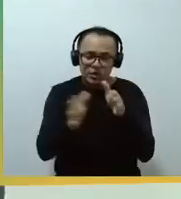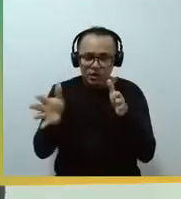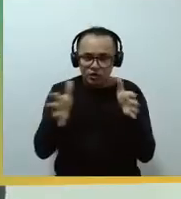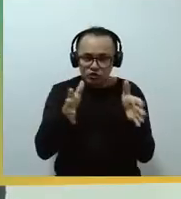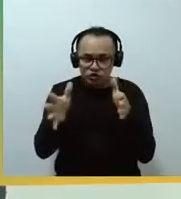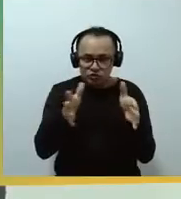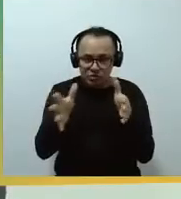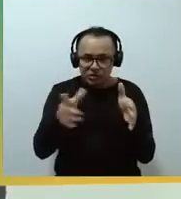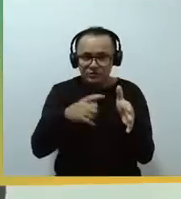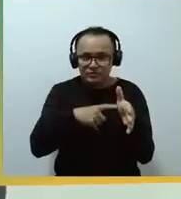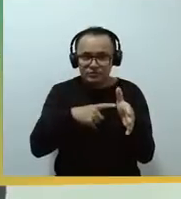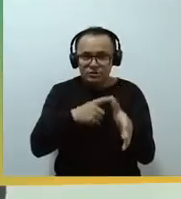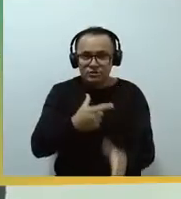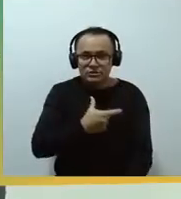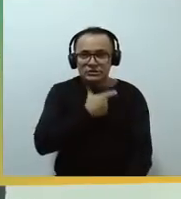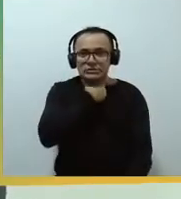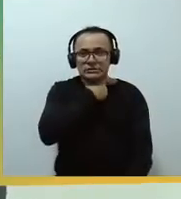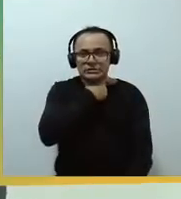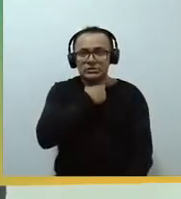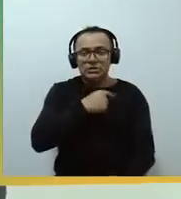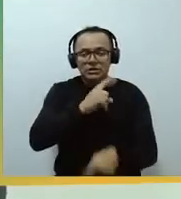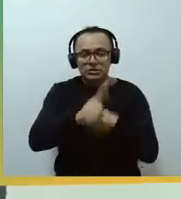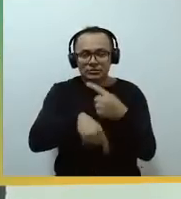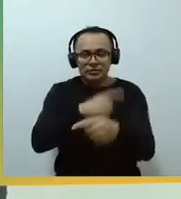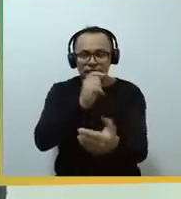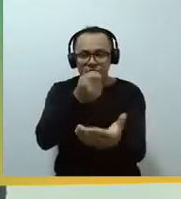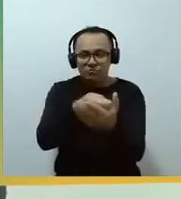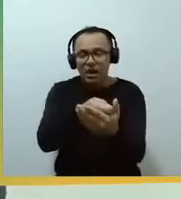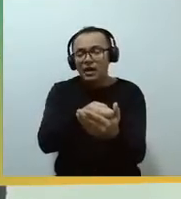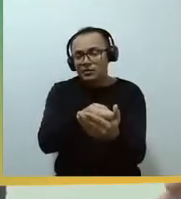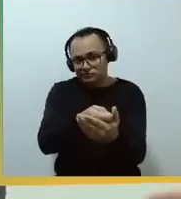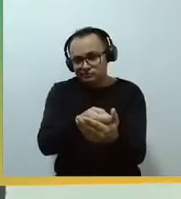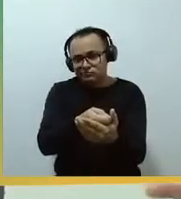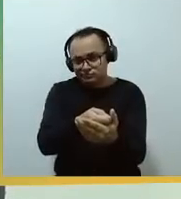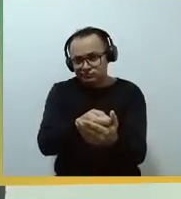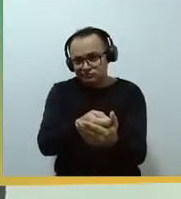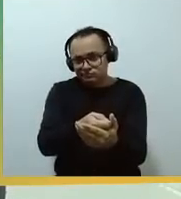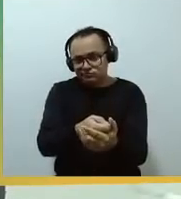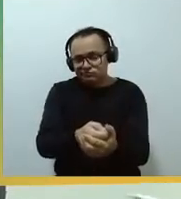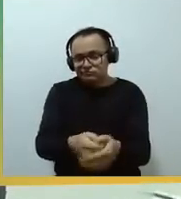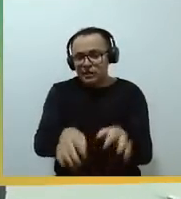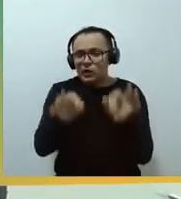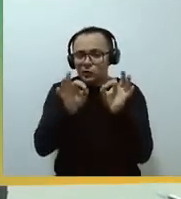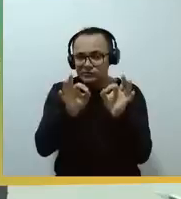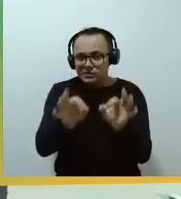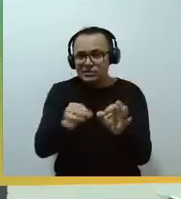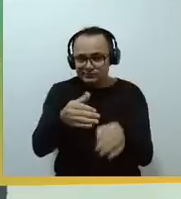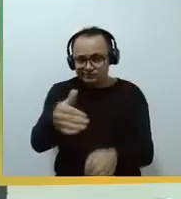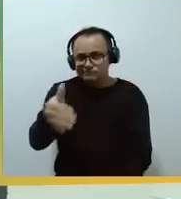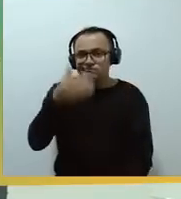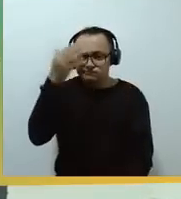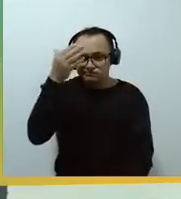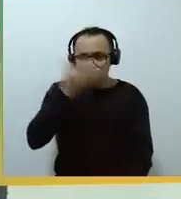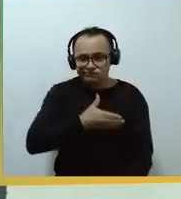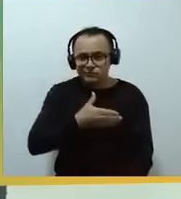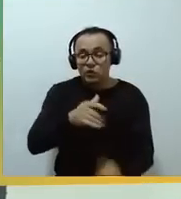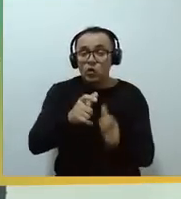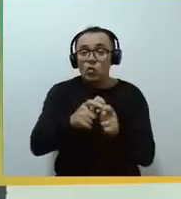dívida que depois ela foi paga, e aí houve, mas com certeza vai se poder provar que deve ter havido